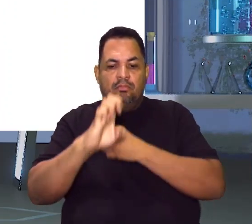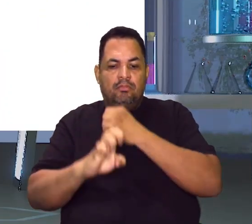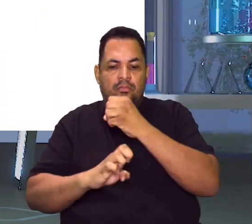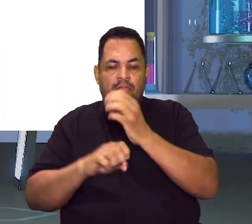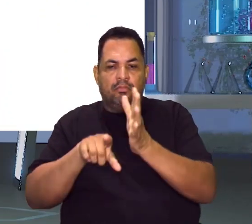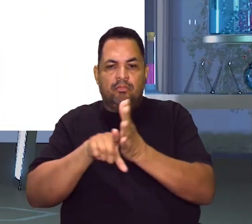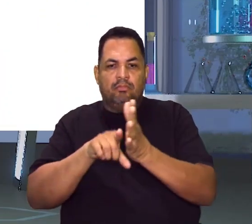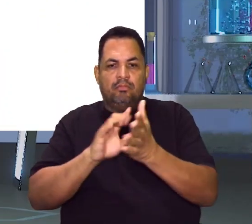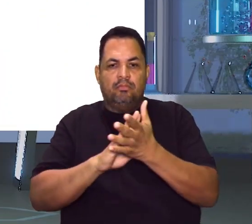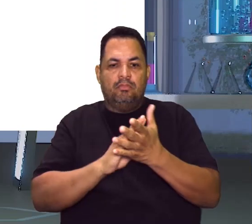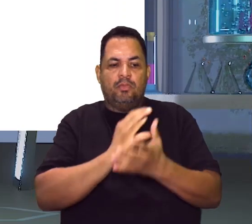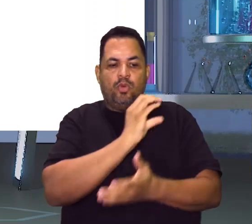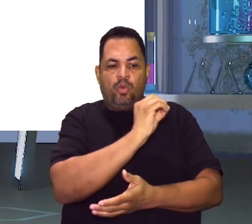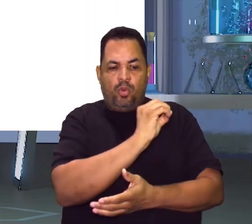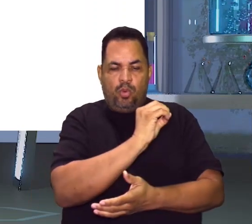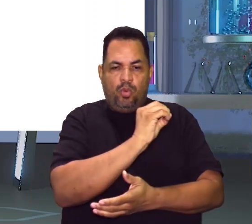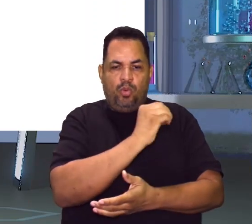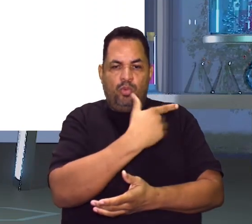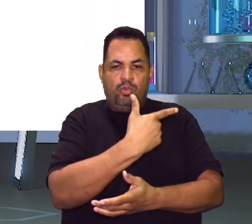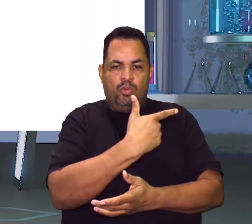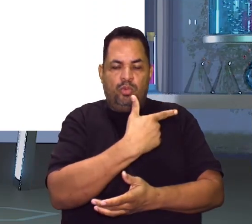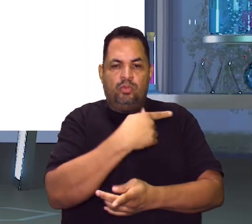eletronegatividade entre o oxigênio